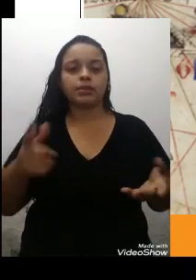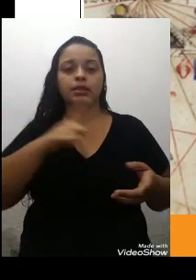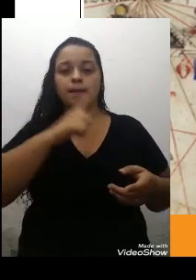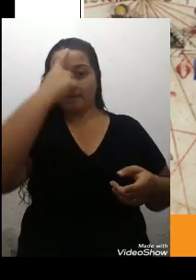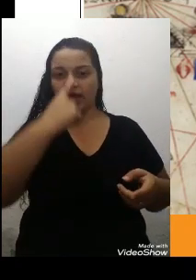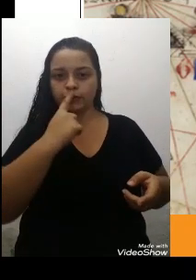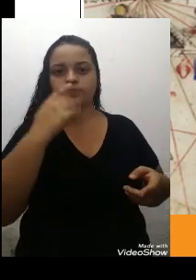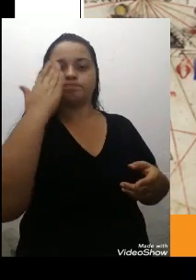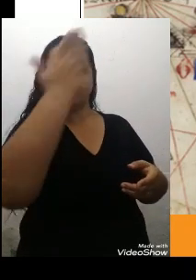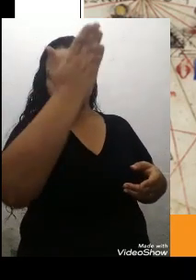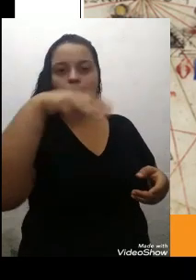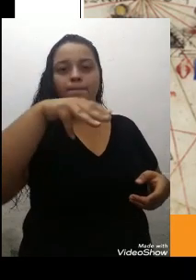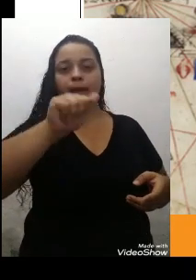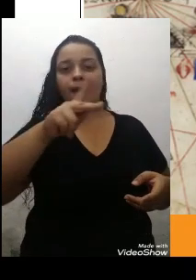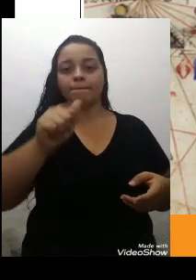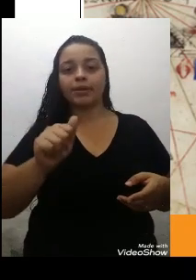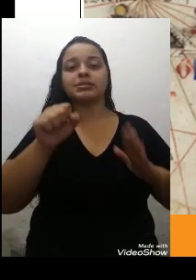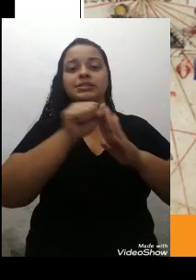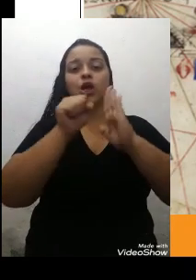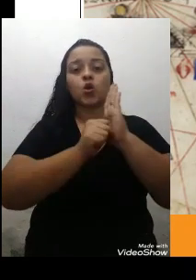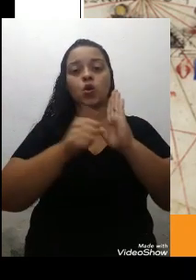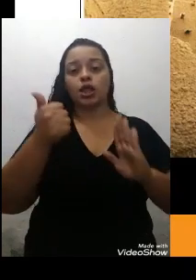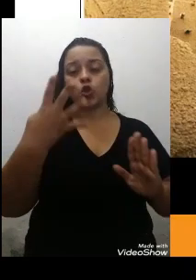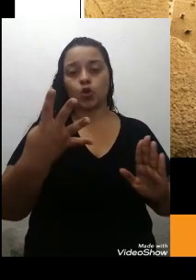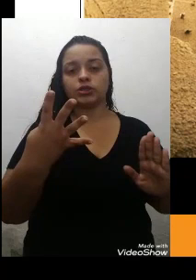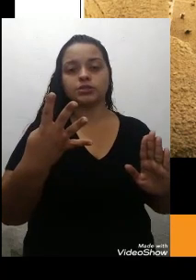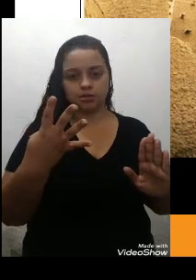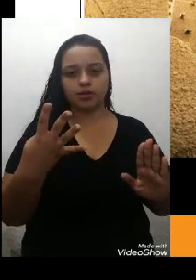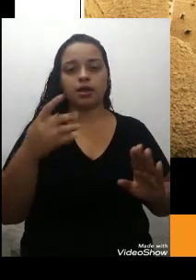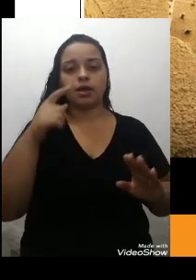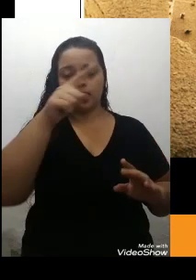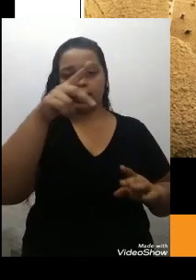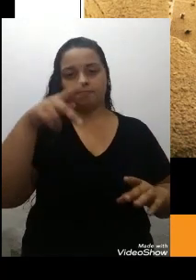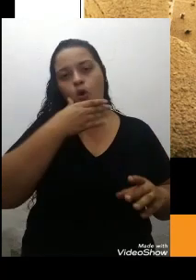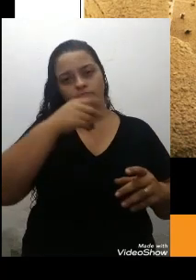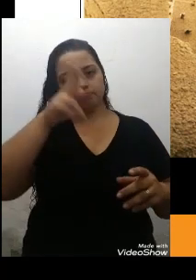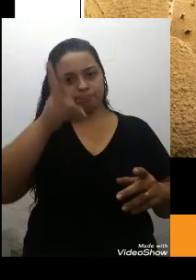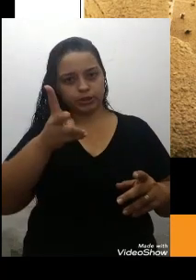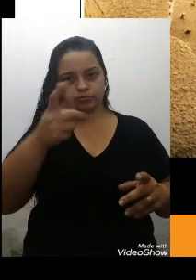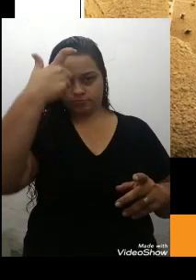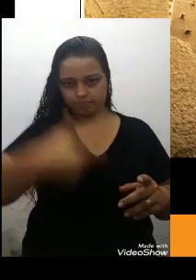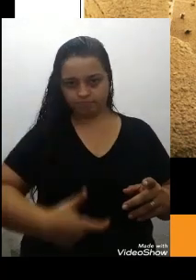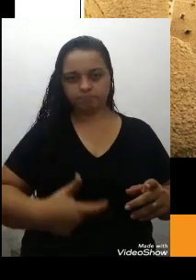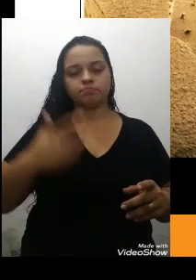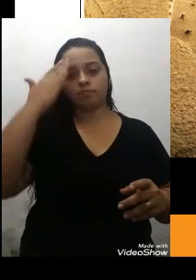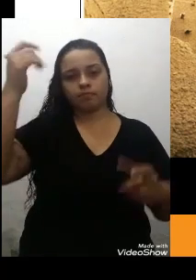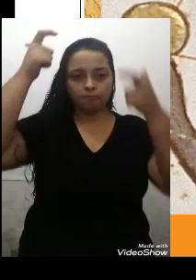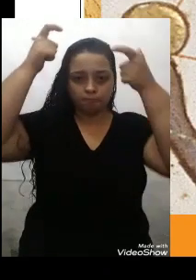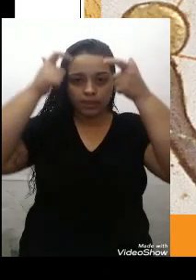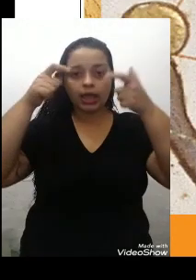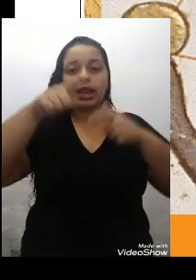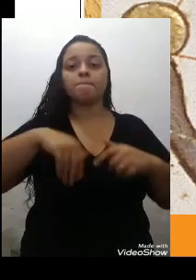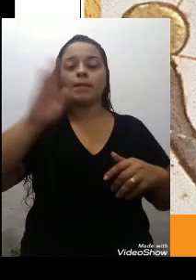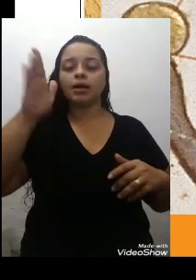um mapa do século XIV, que o Kanko Musa, às vezes, ele é relacionado como uma das pessoas que